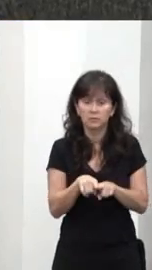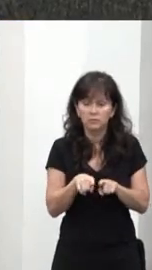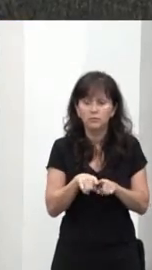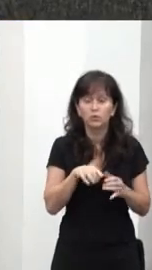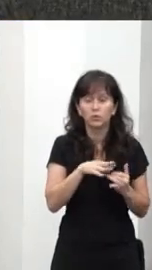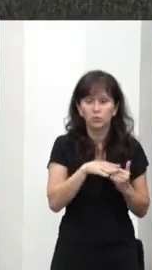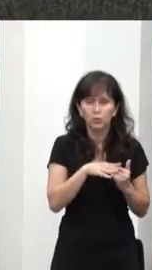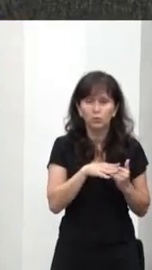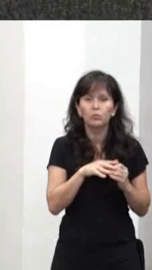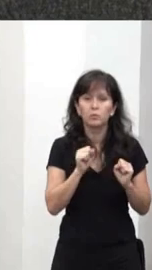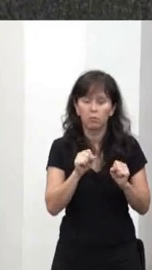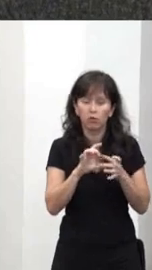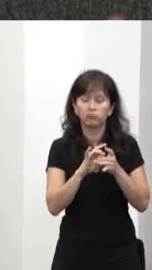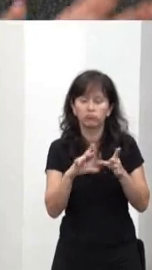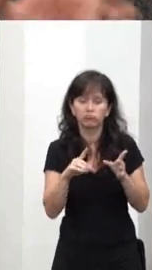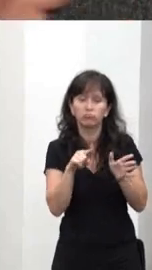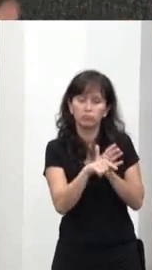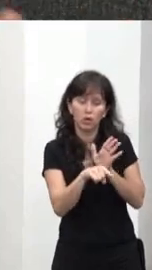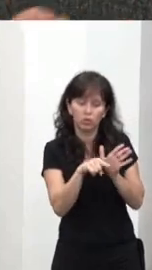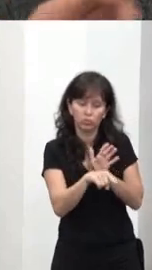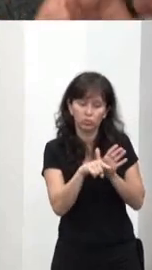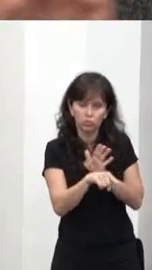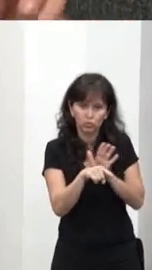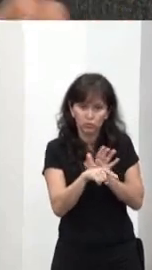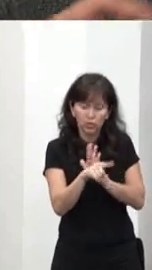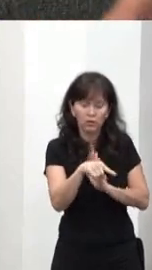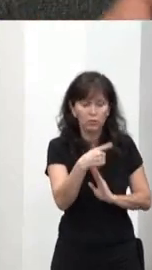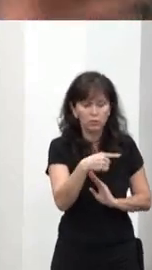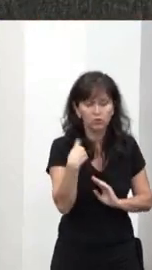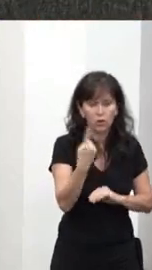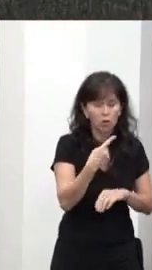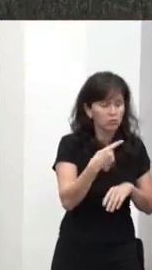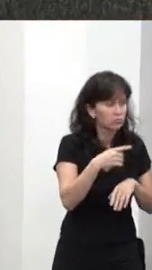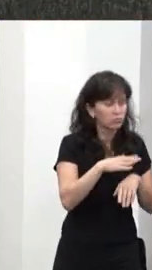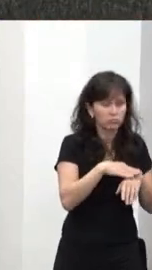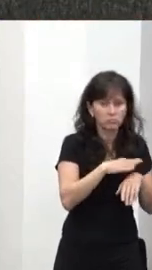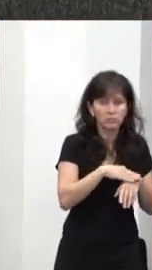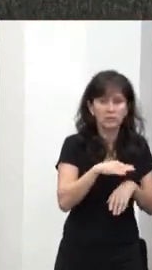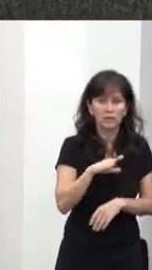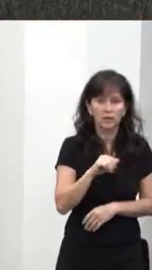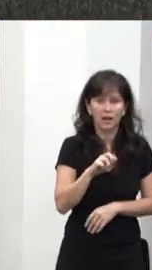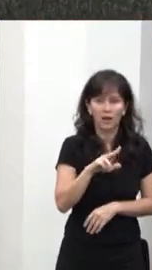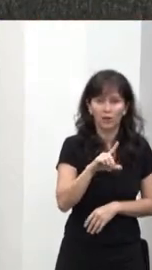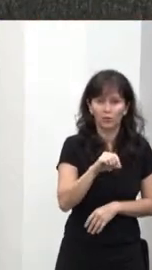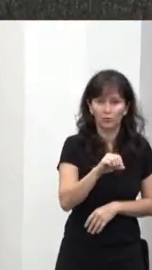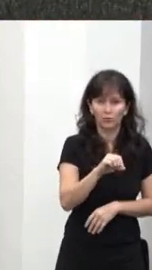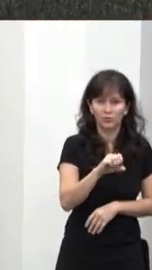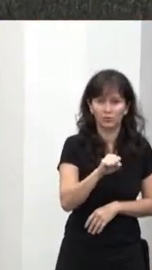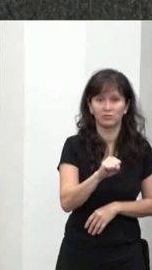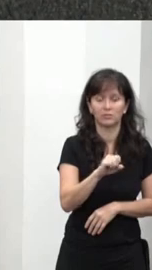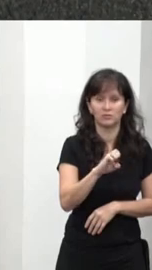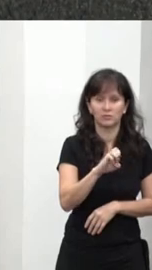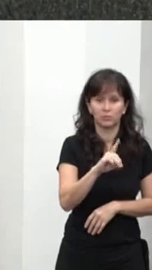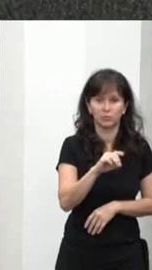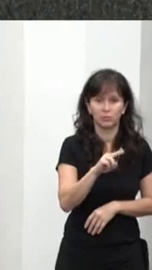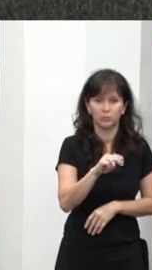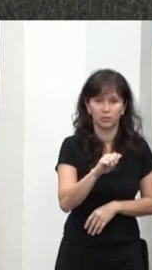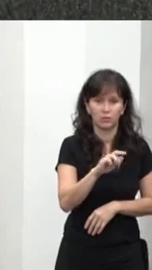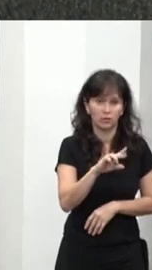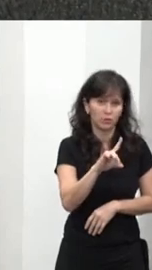perguntas e questões a gente depois vai selecionar o Carlos Eduardo tá fazendo isso ali e aí ele lê para gente e as principais